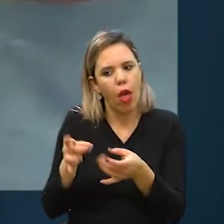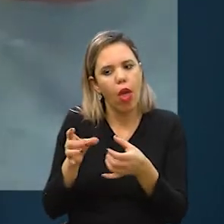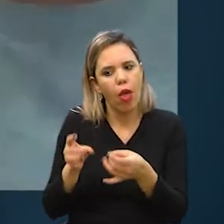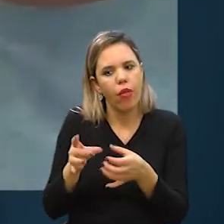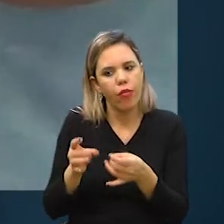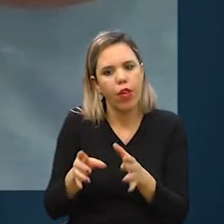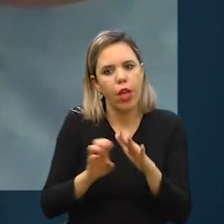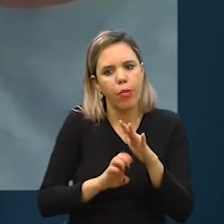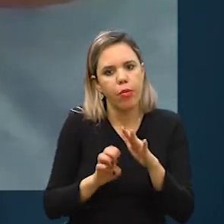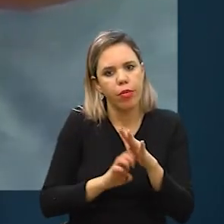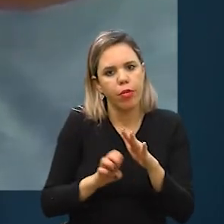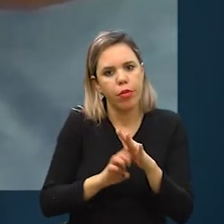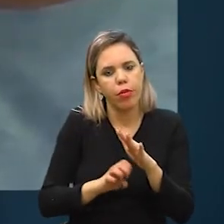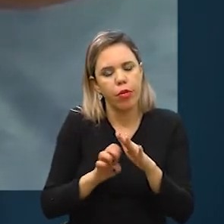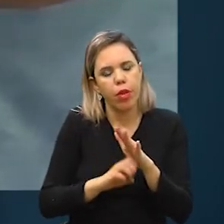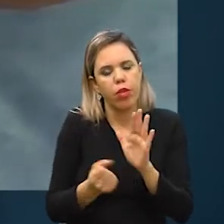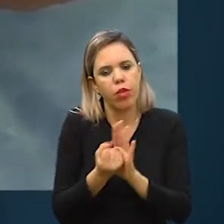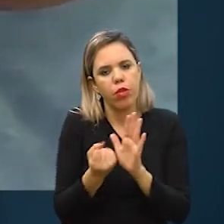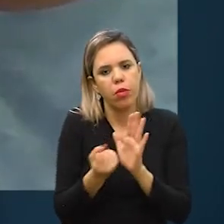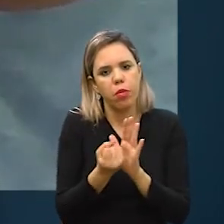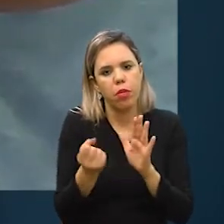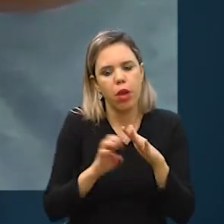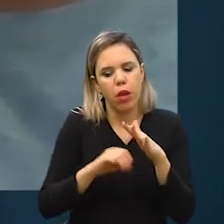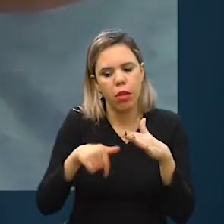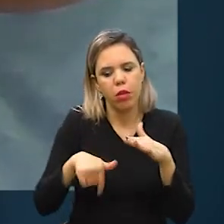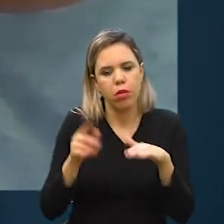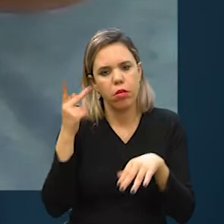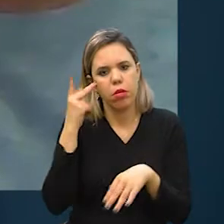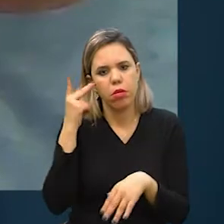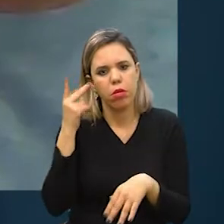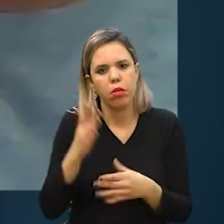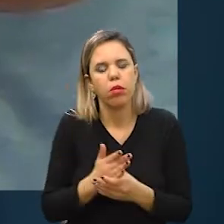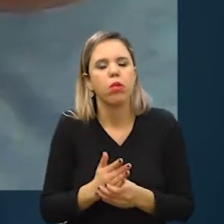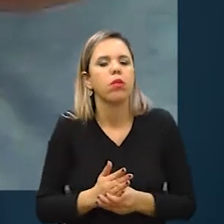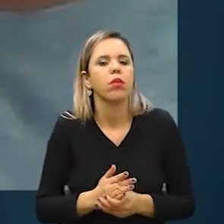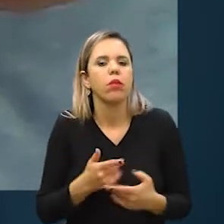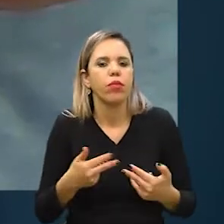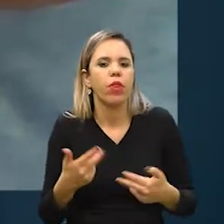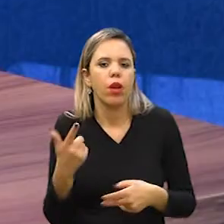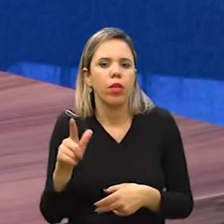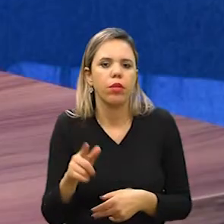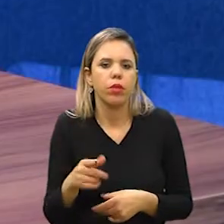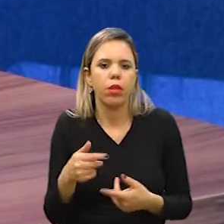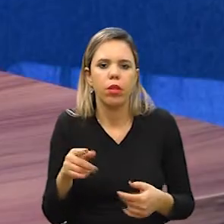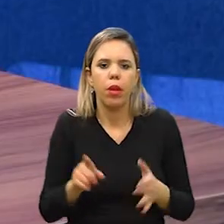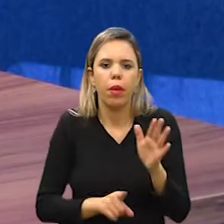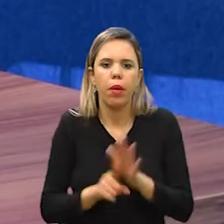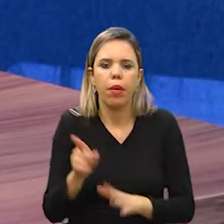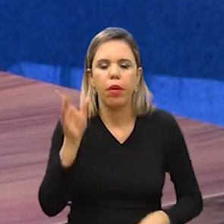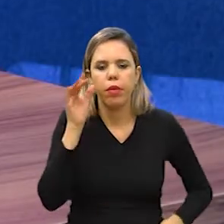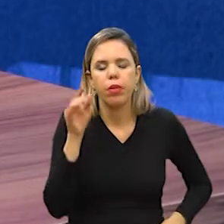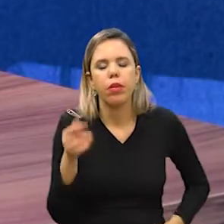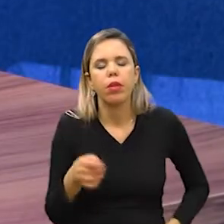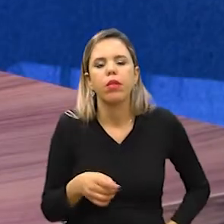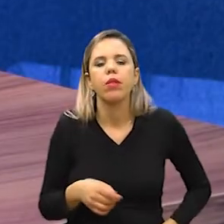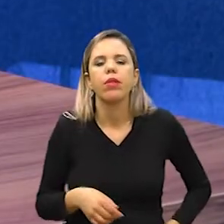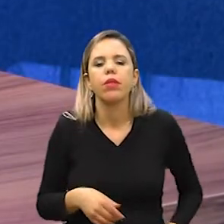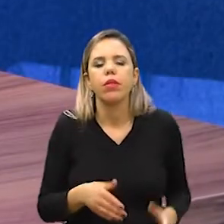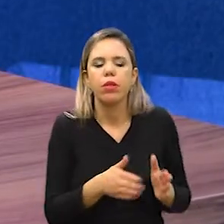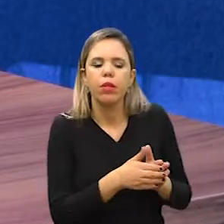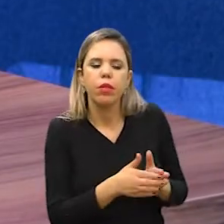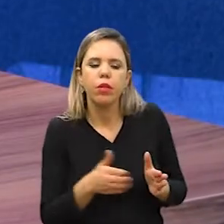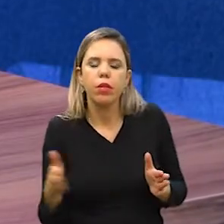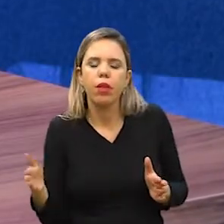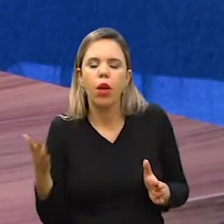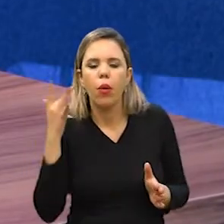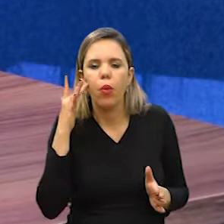vender franquias. Eu comecei a vender franquias aqui em São Paulo e vários outros. Só uma coisa, Sidney.